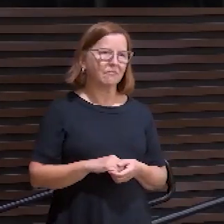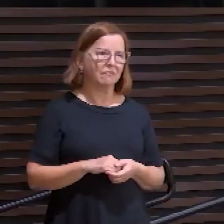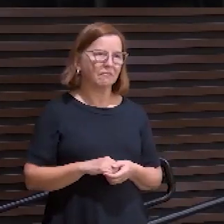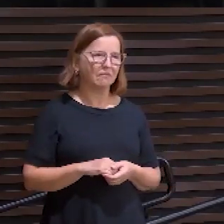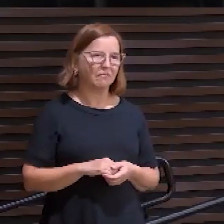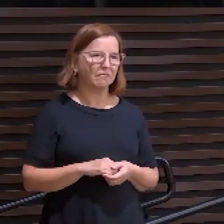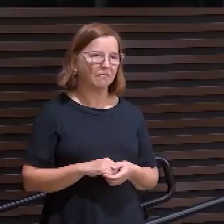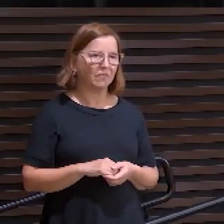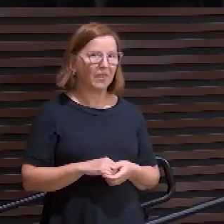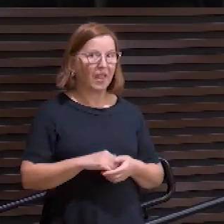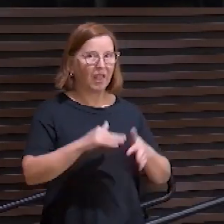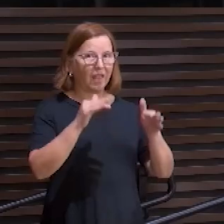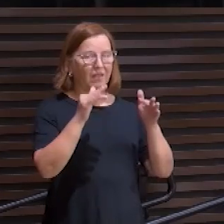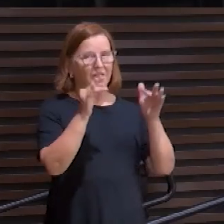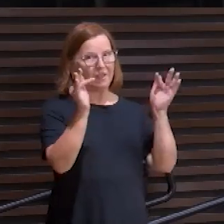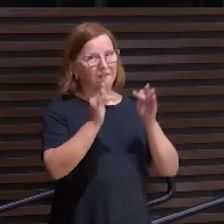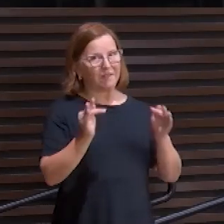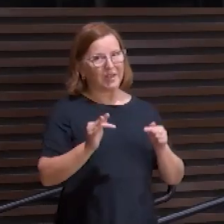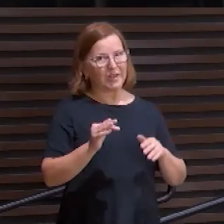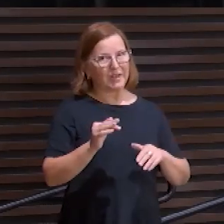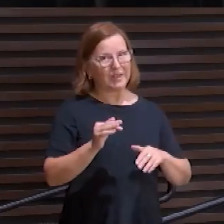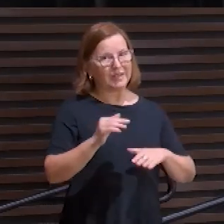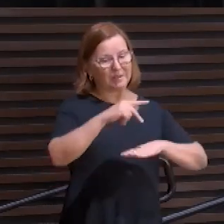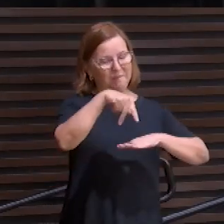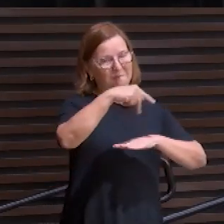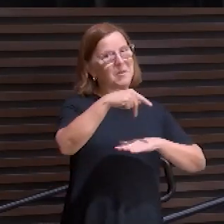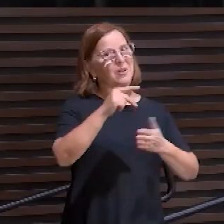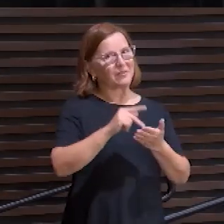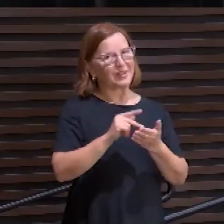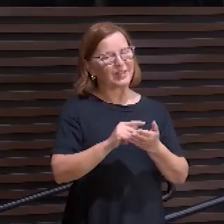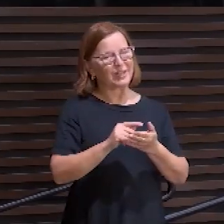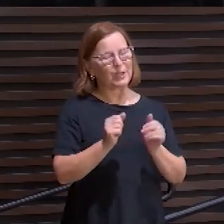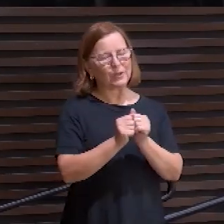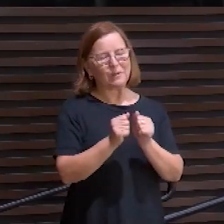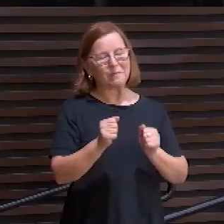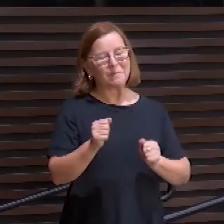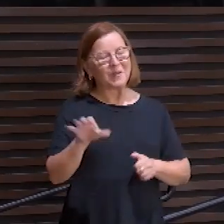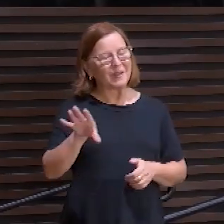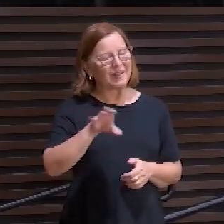Feliz Páscoa, a verdadeira, com muito amor.